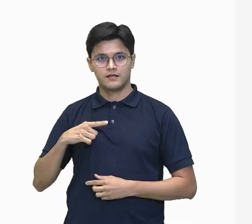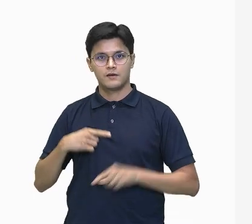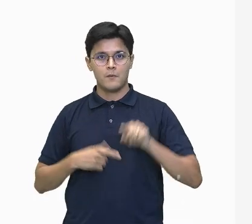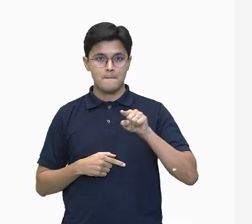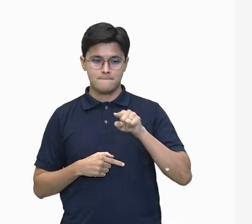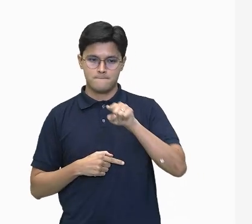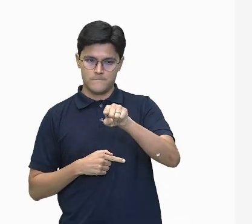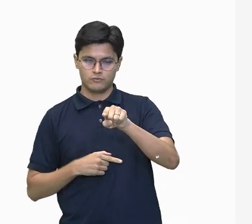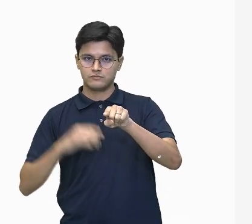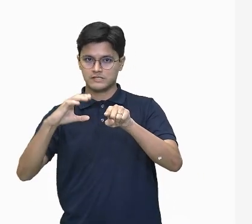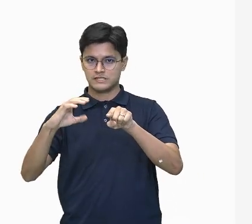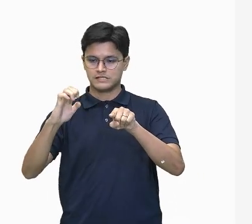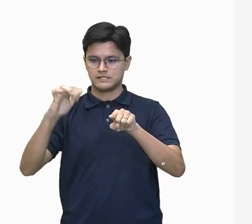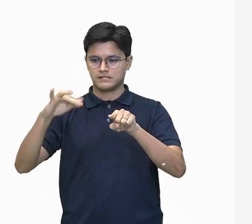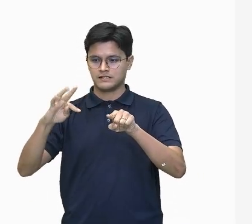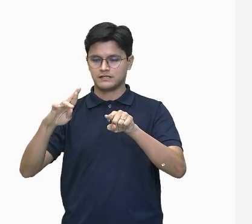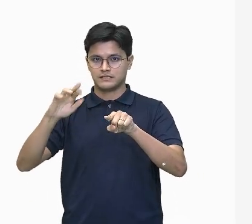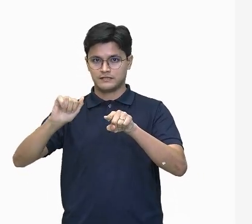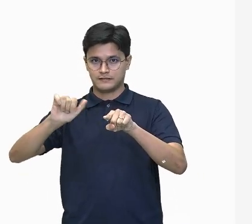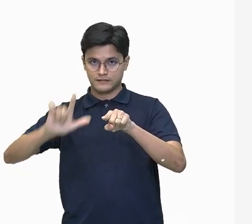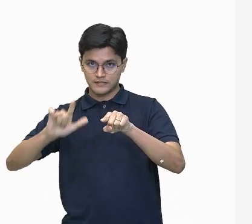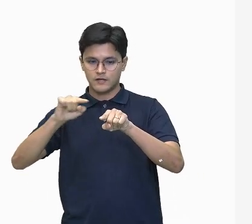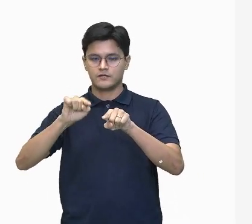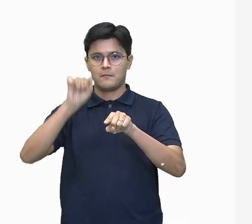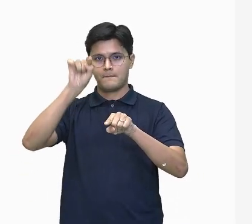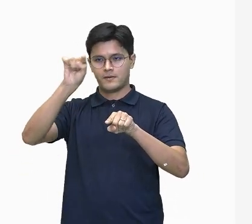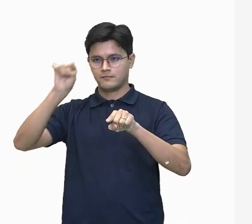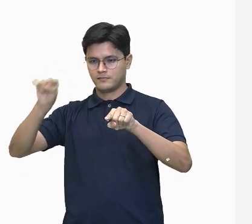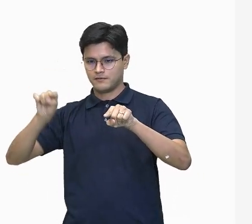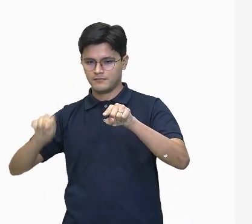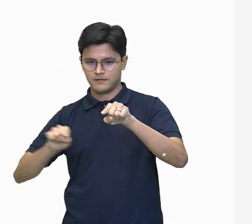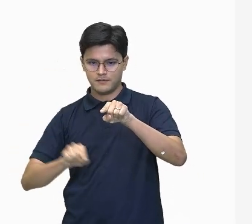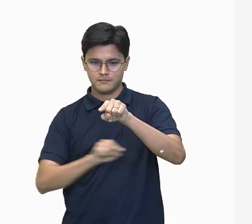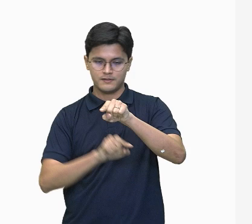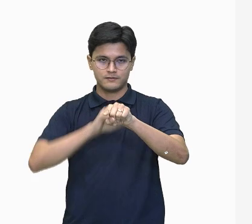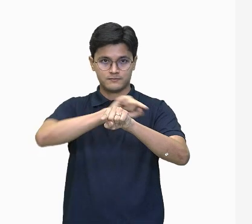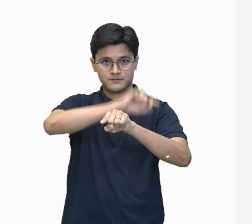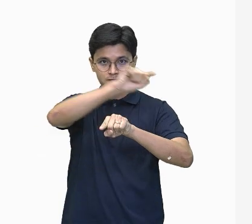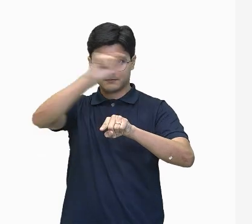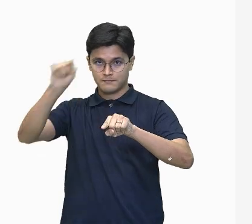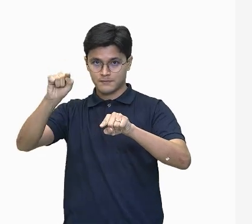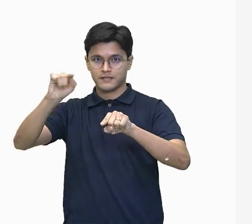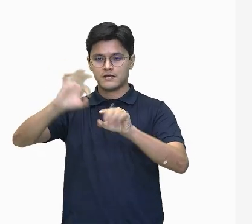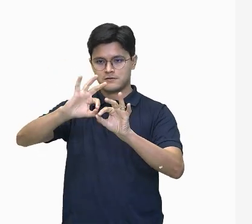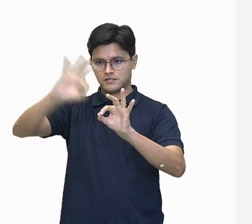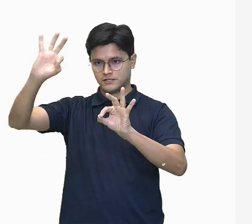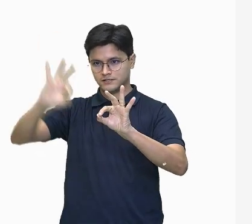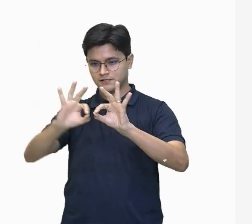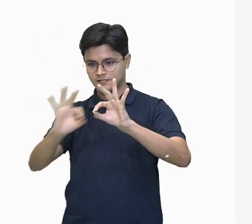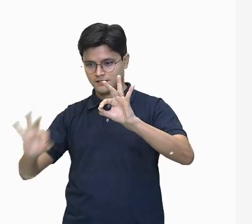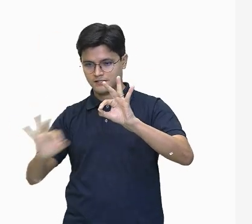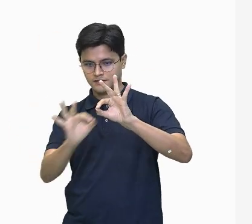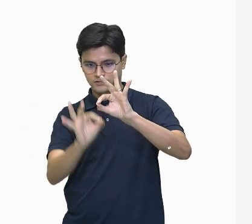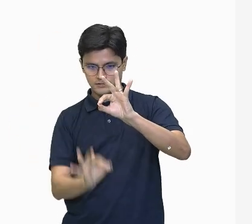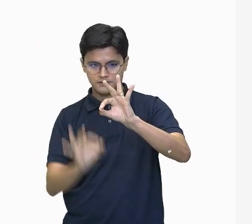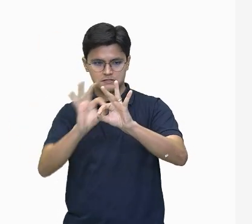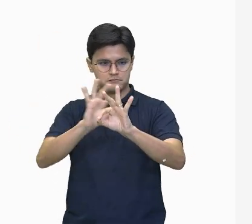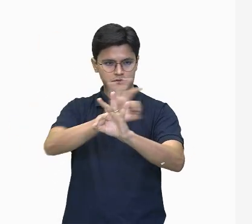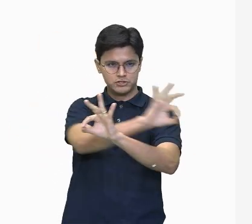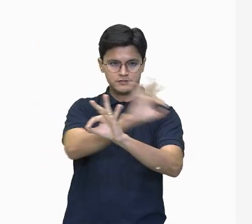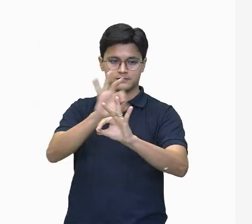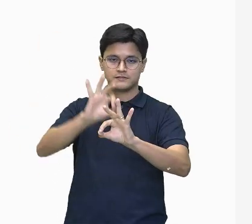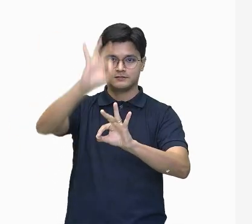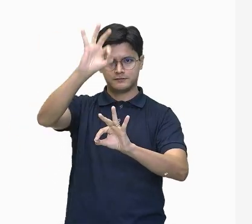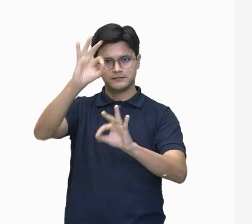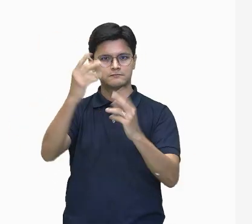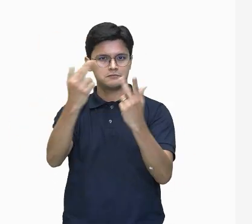plano equidistantes de um ponto fixo, né? Esse ponto fixo é o que a gente chama de centro, tá? Então a gente